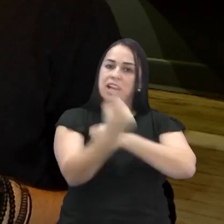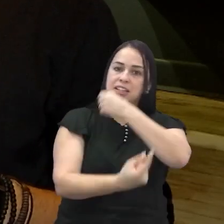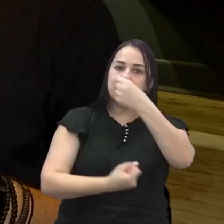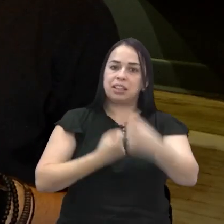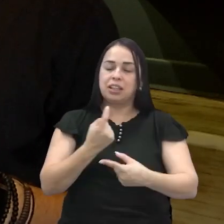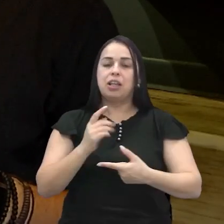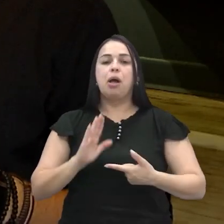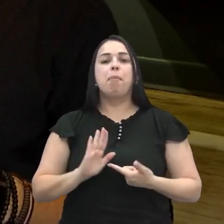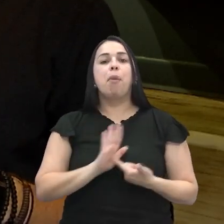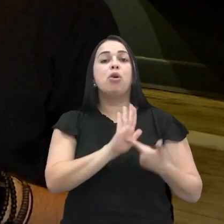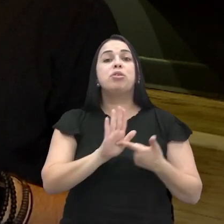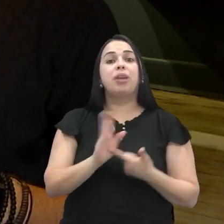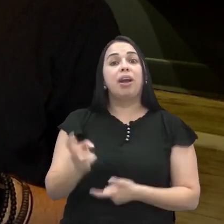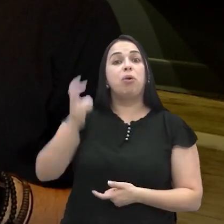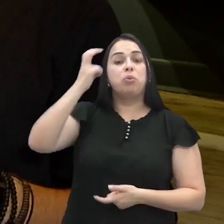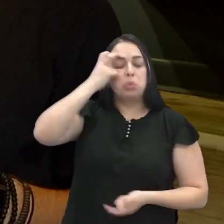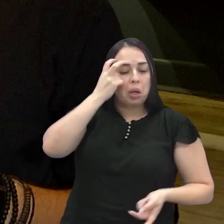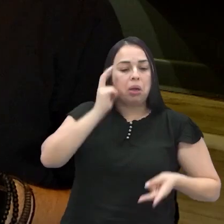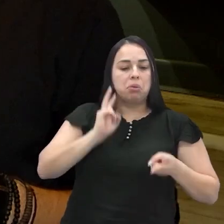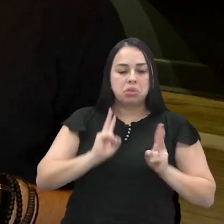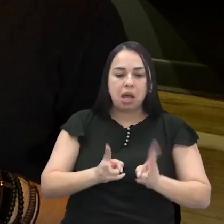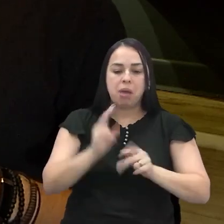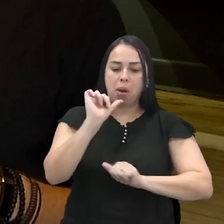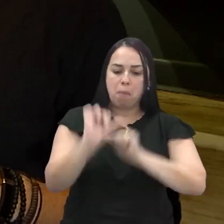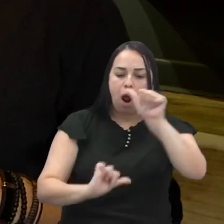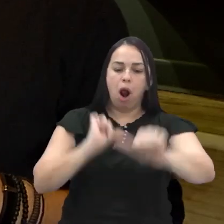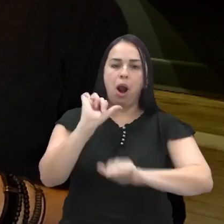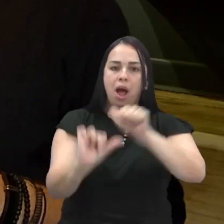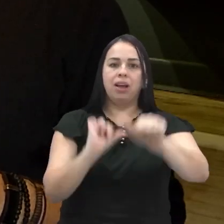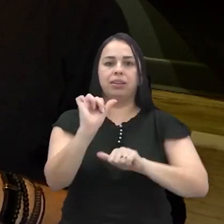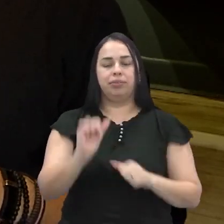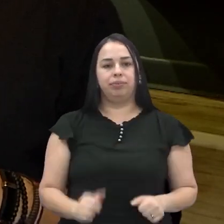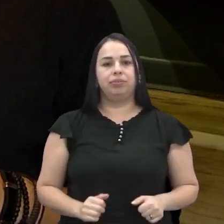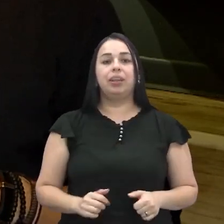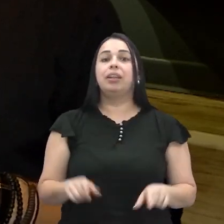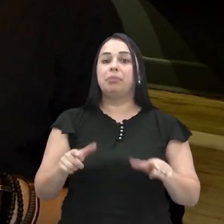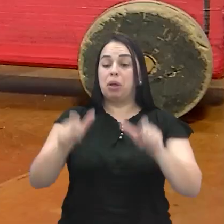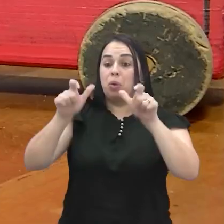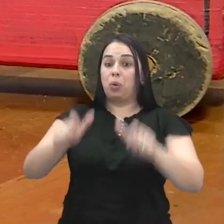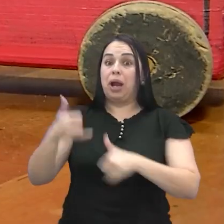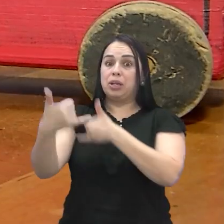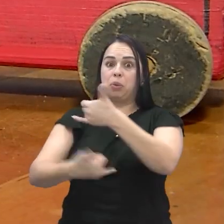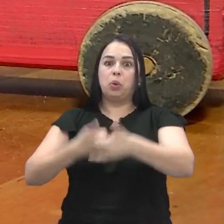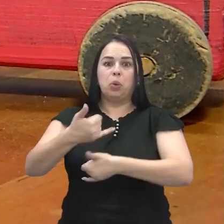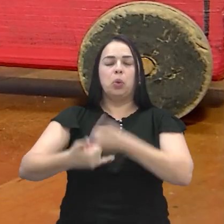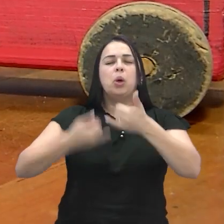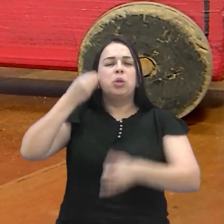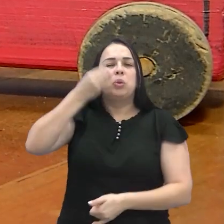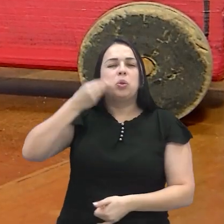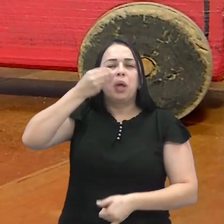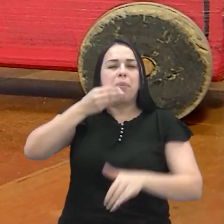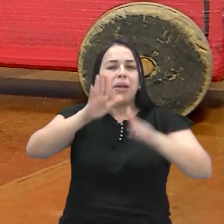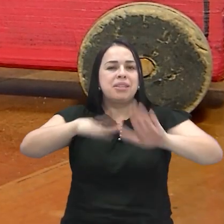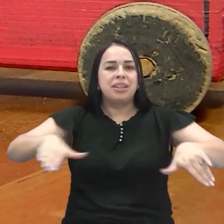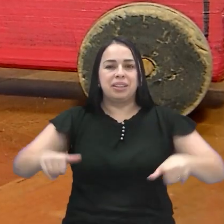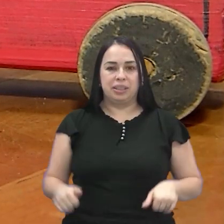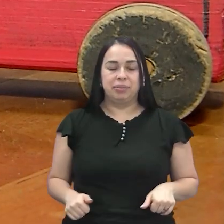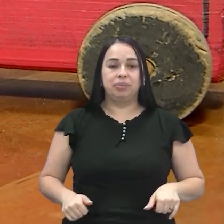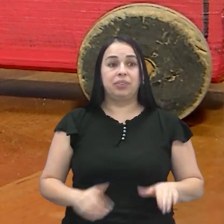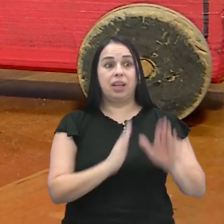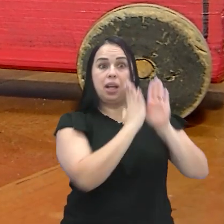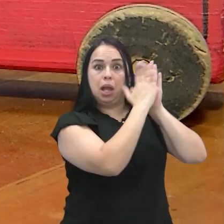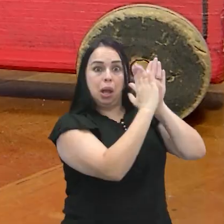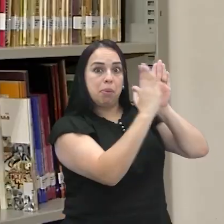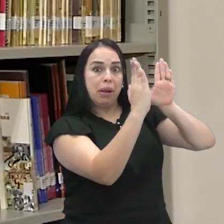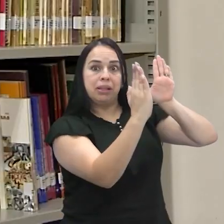temporárias, o que mostra que a cultura é viva e segue sempre em movimento. A brinquedoteca é cheia de experiências para